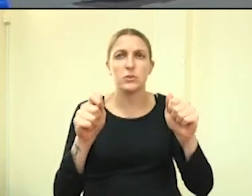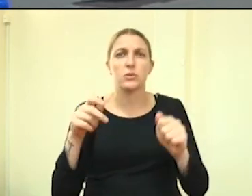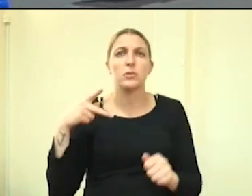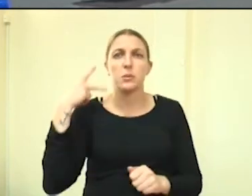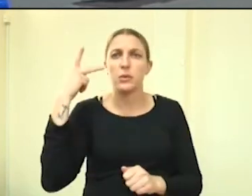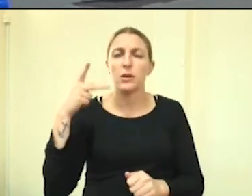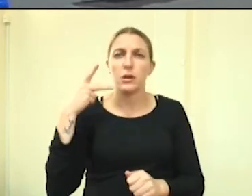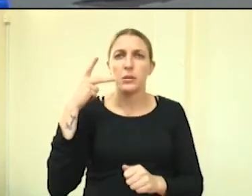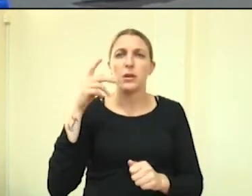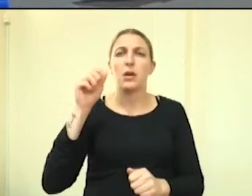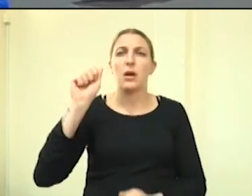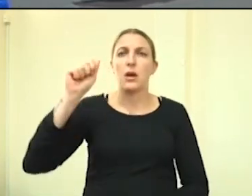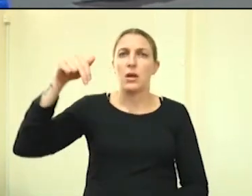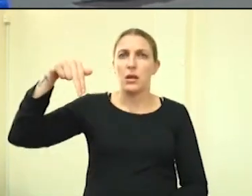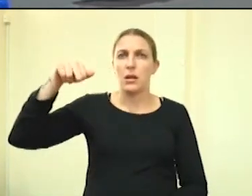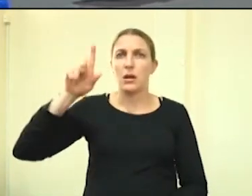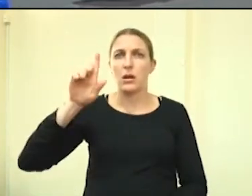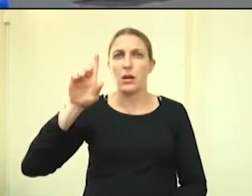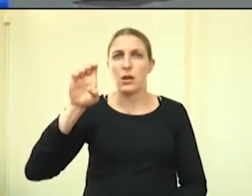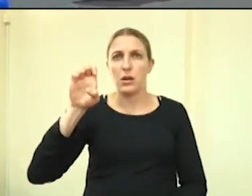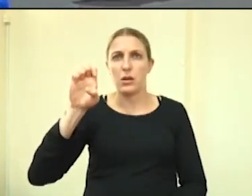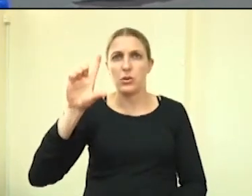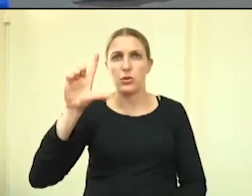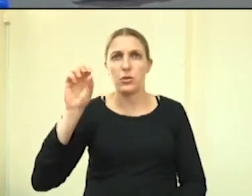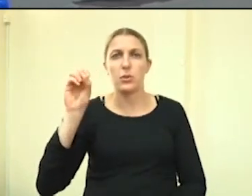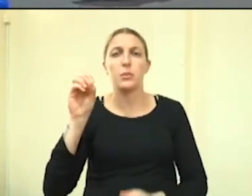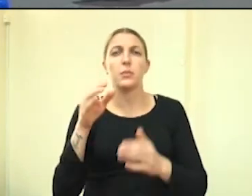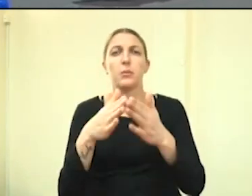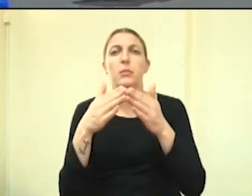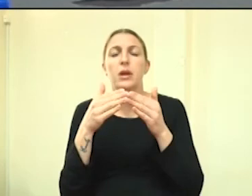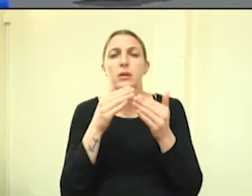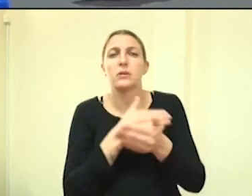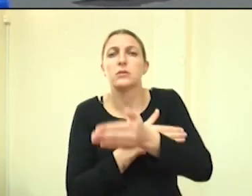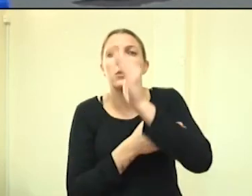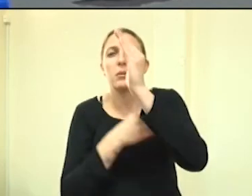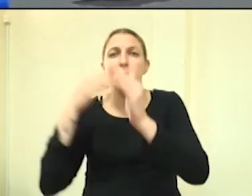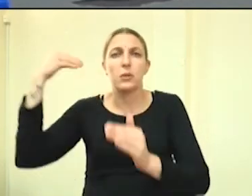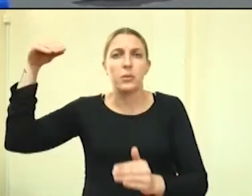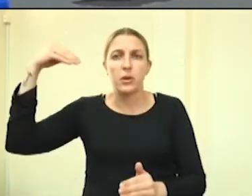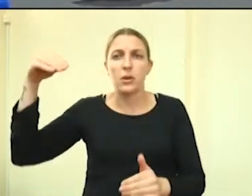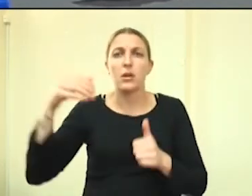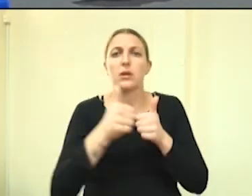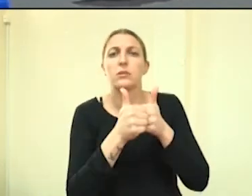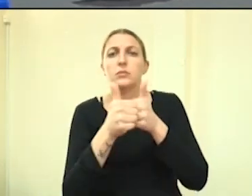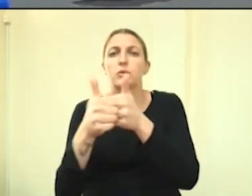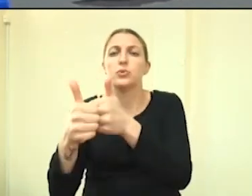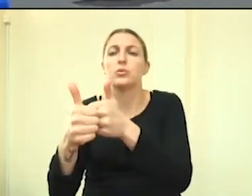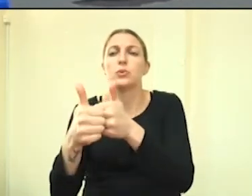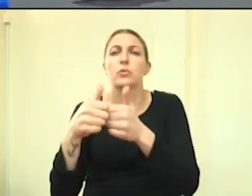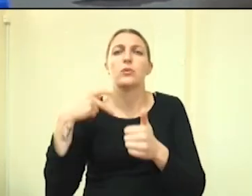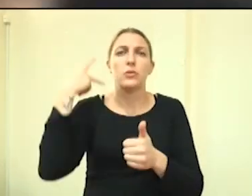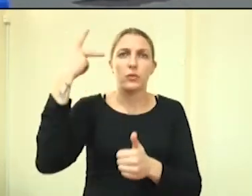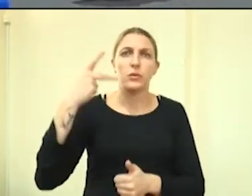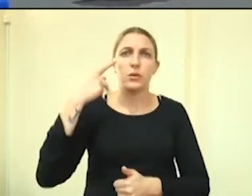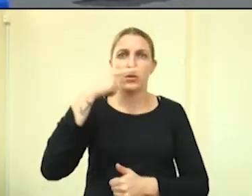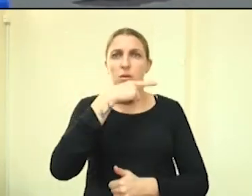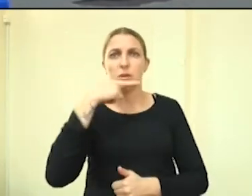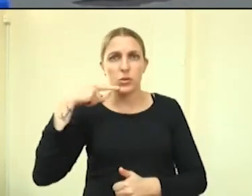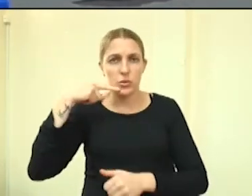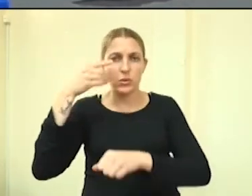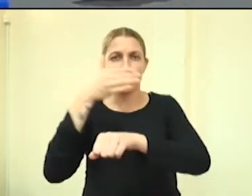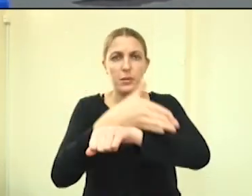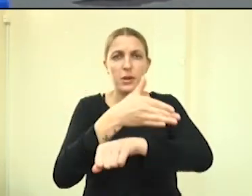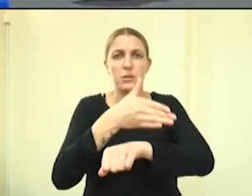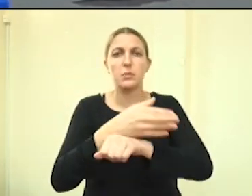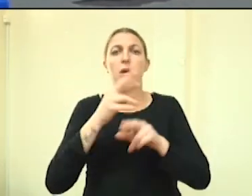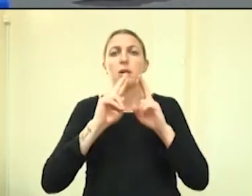Ângelo Máximo Valmórbida solicita deslocamento para Porto Alegre para acompanhar o vereador Claudemir de Araújo, que irá participar da reunião com o